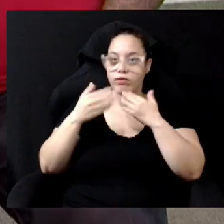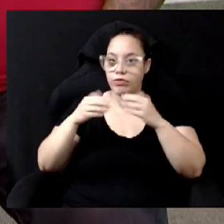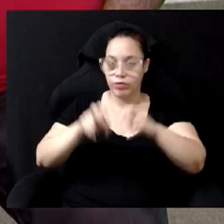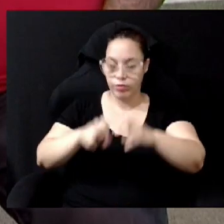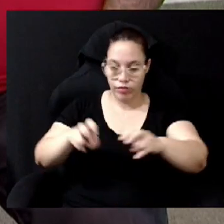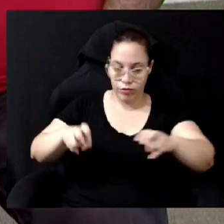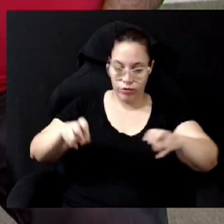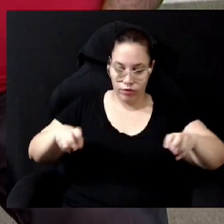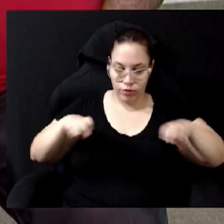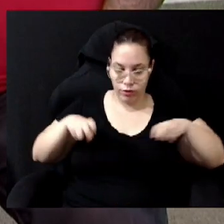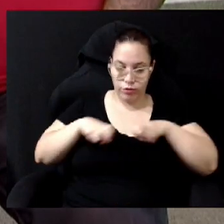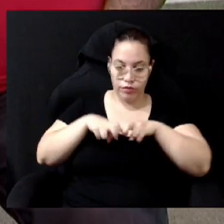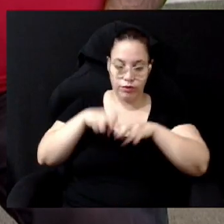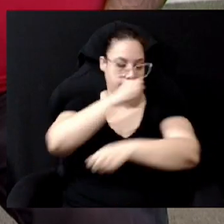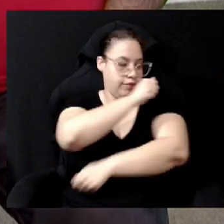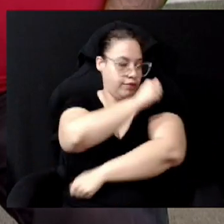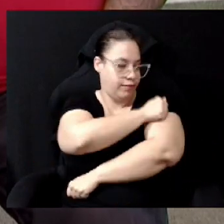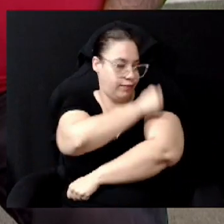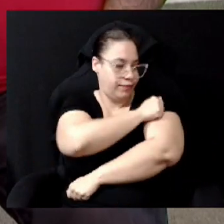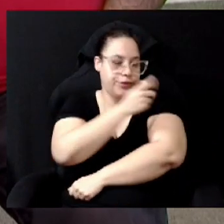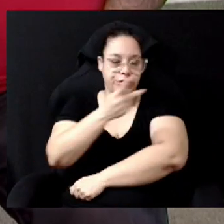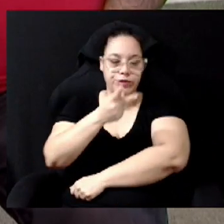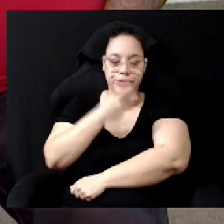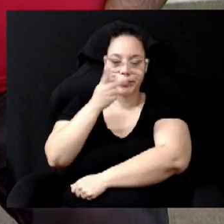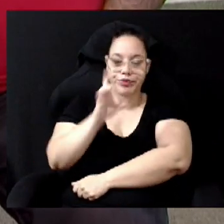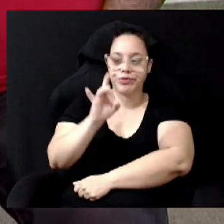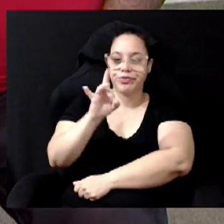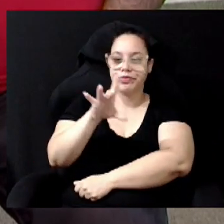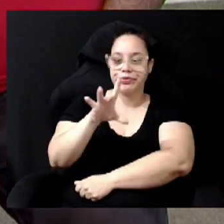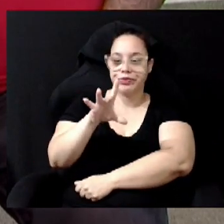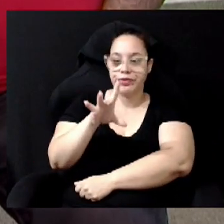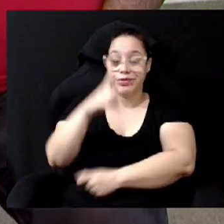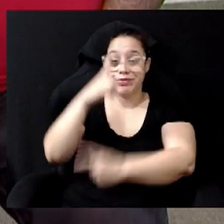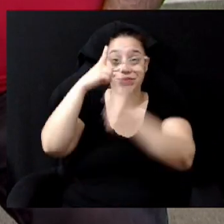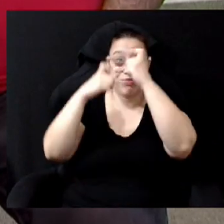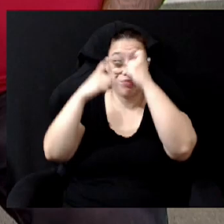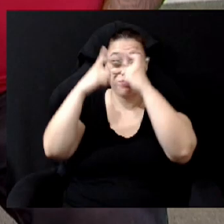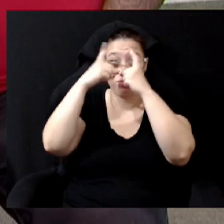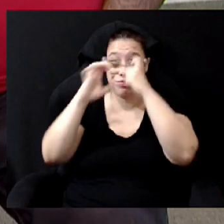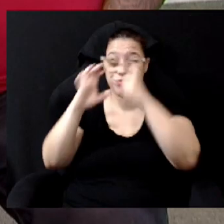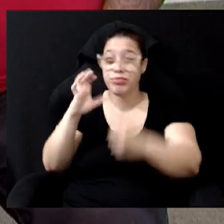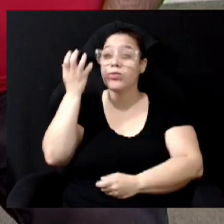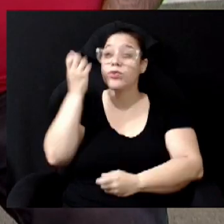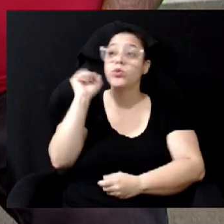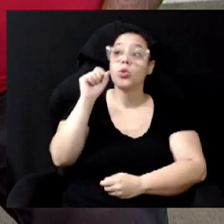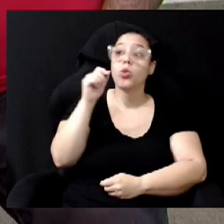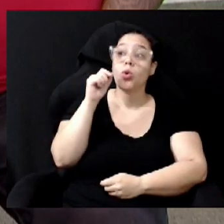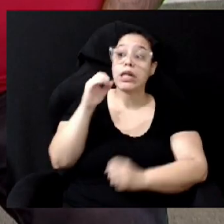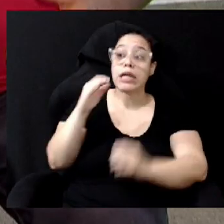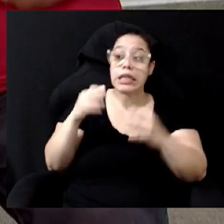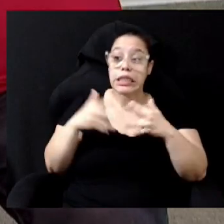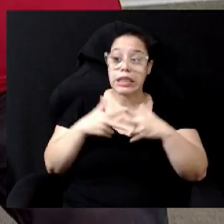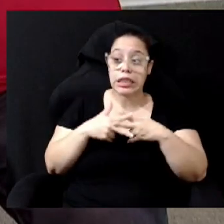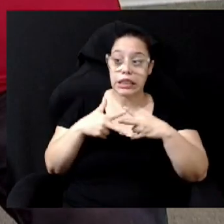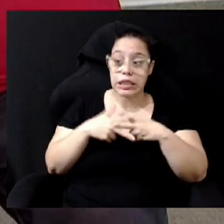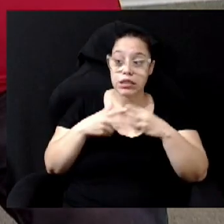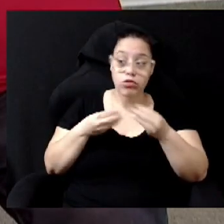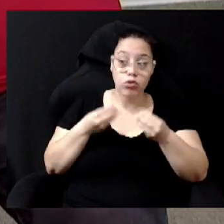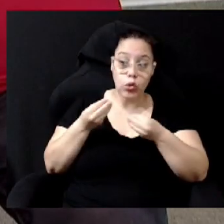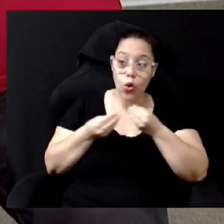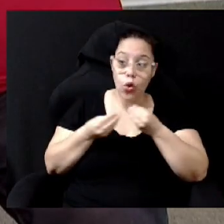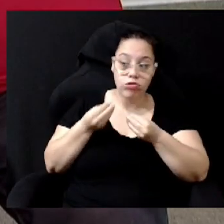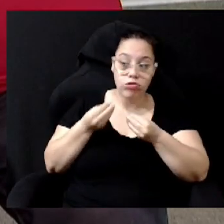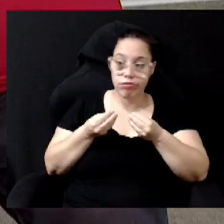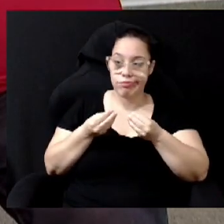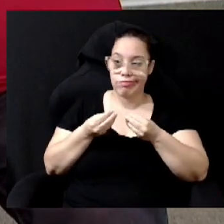alunos, para que a gente possa falar não só dos casos de violência que acontecem, mas do que é o conflito, como que a gente vai lidar com esse conflito. E mais do